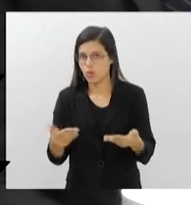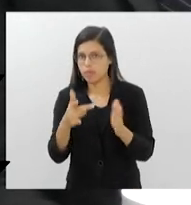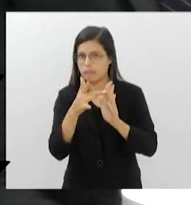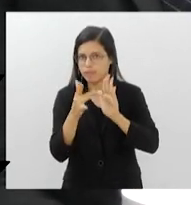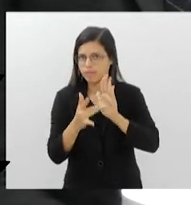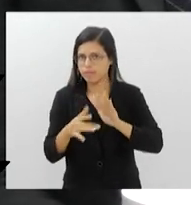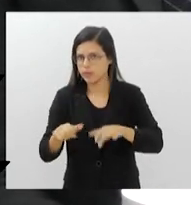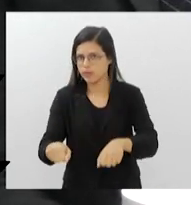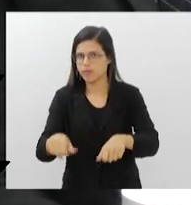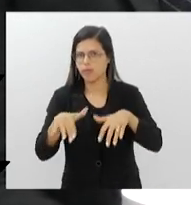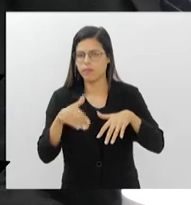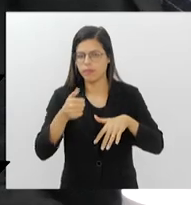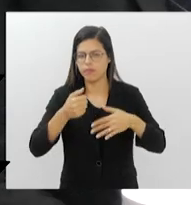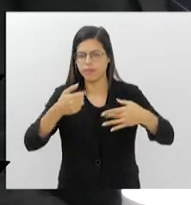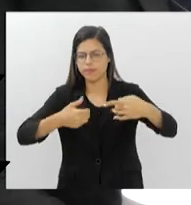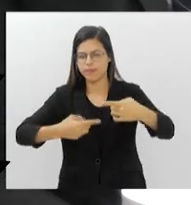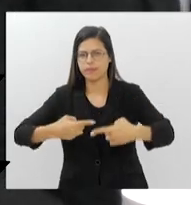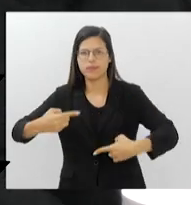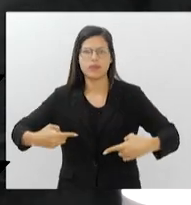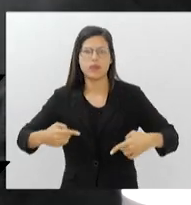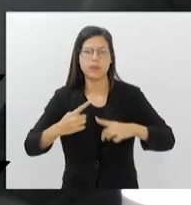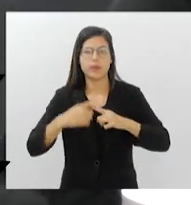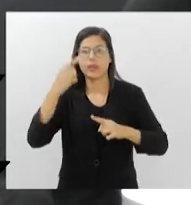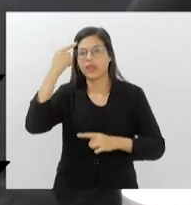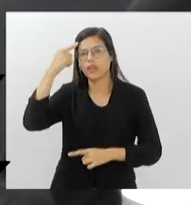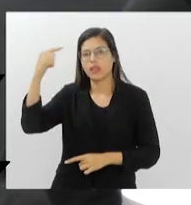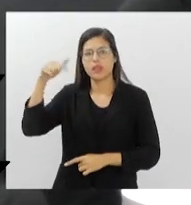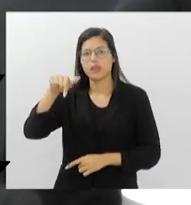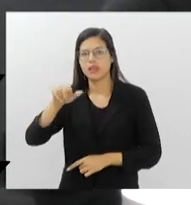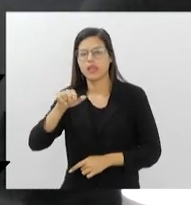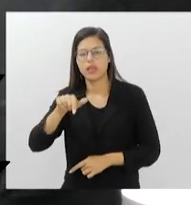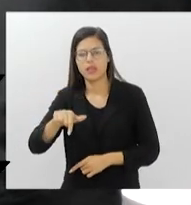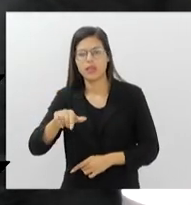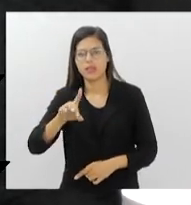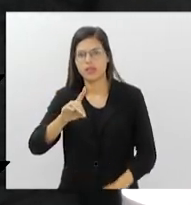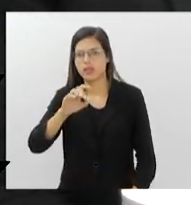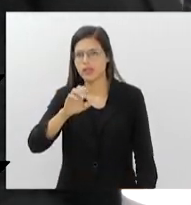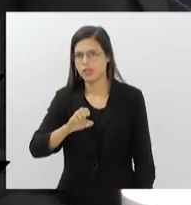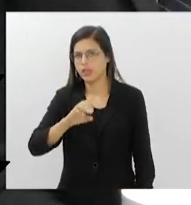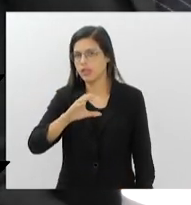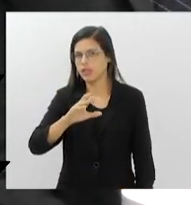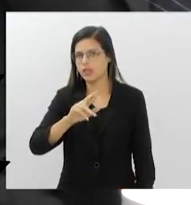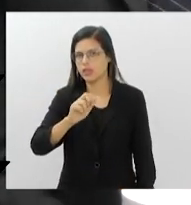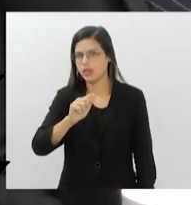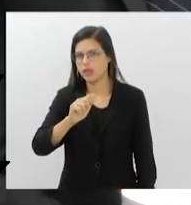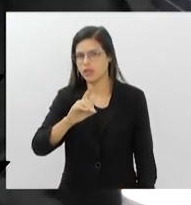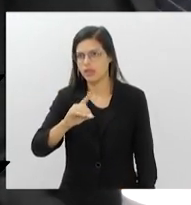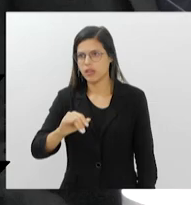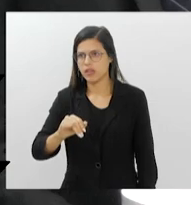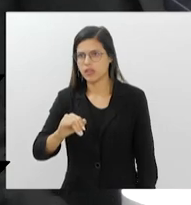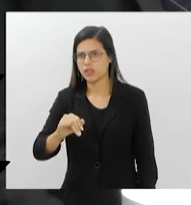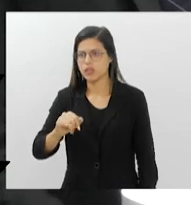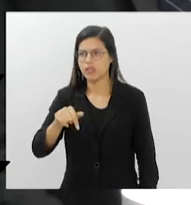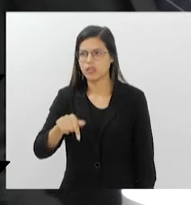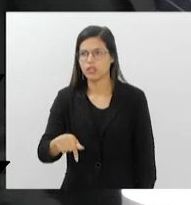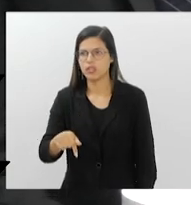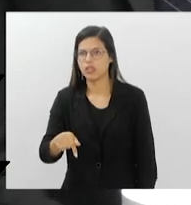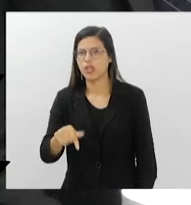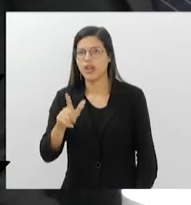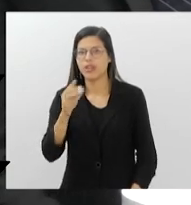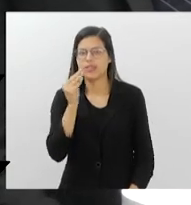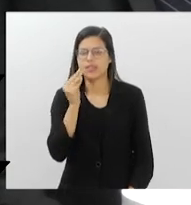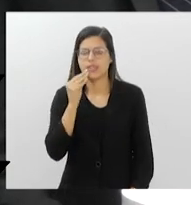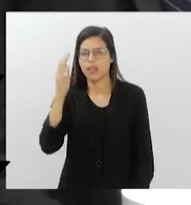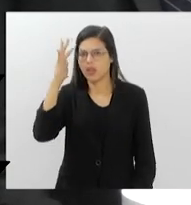eh porque a a ideia da questão do decradi era suprir uma necessidade que nós temos Sobretudo com as pessoas